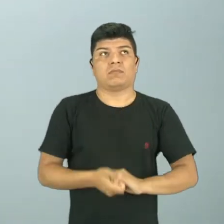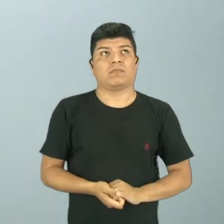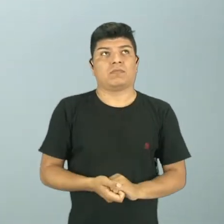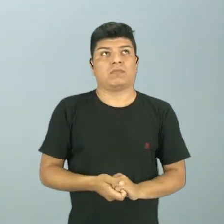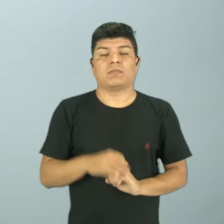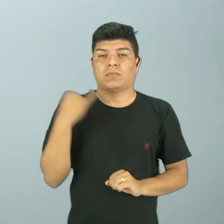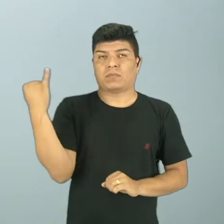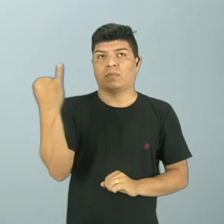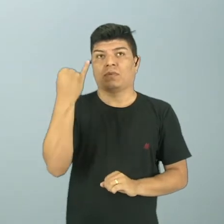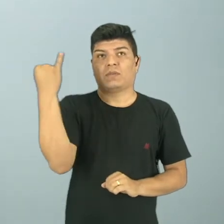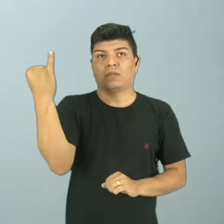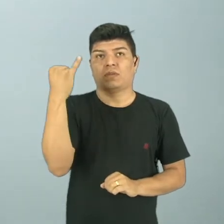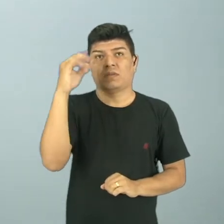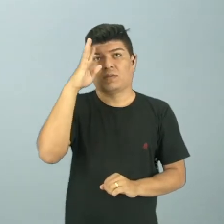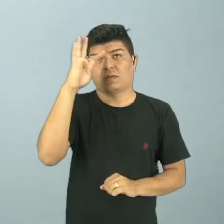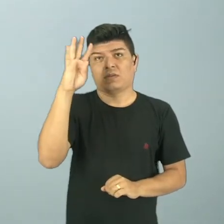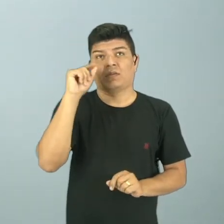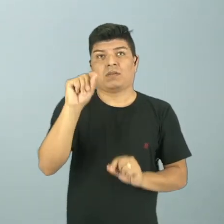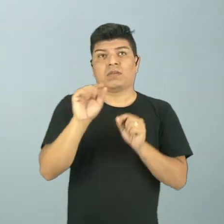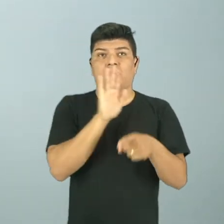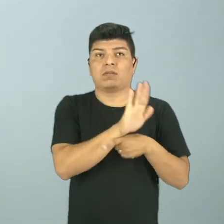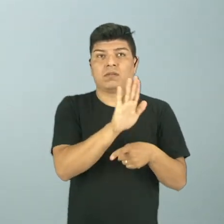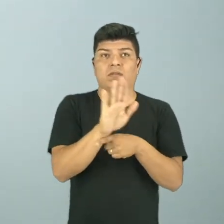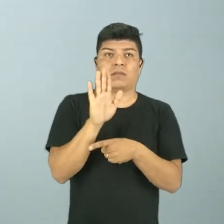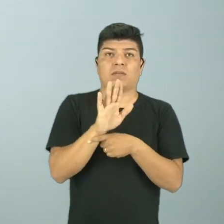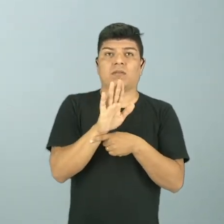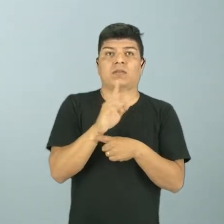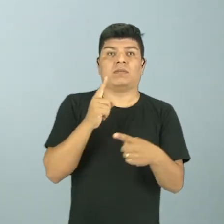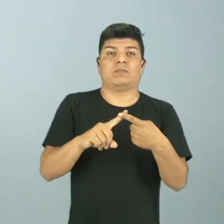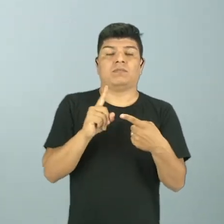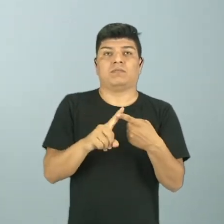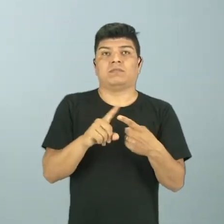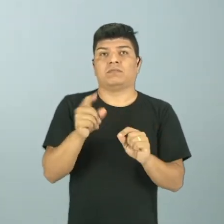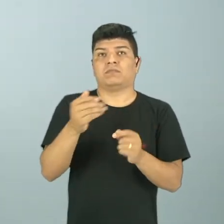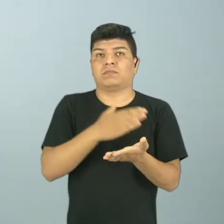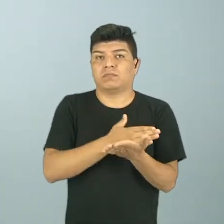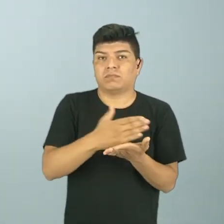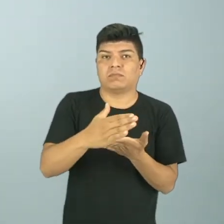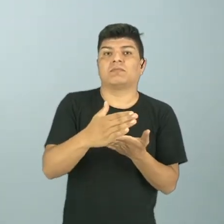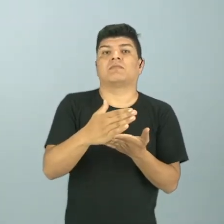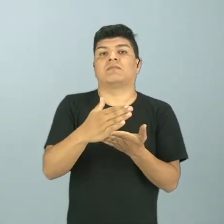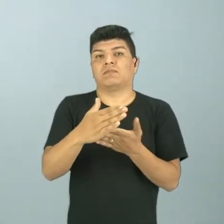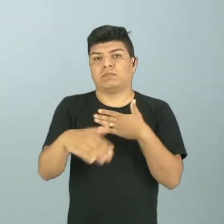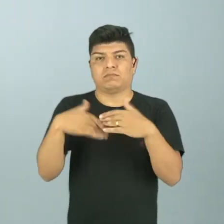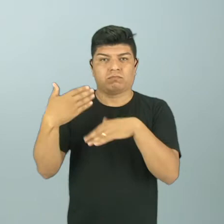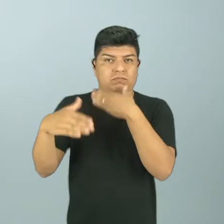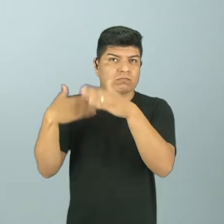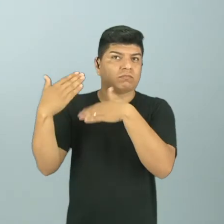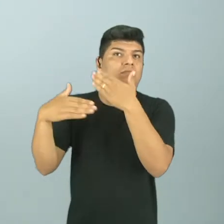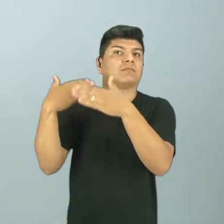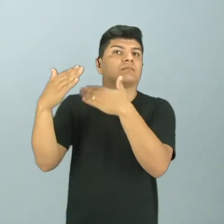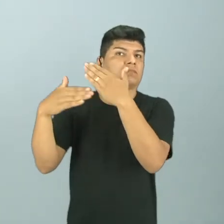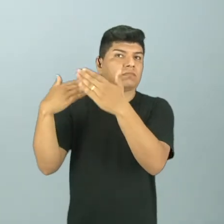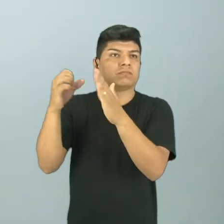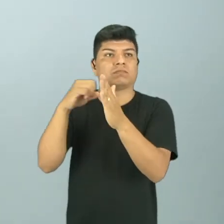essa importância, esse reflexo, essa contribuição, porque as obras que vão começar a ser desenvolvidas nesse